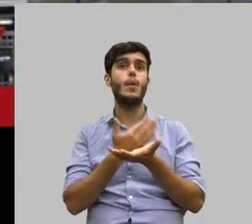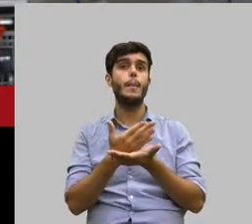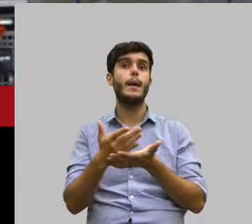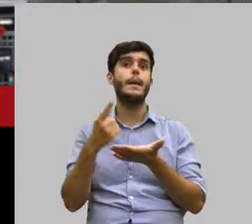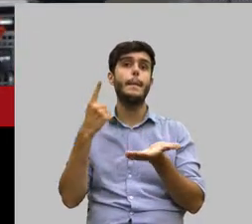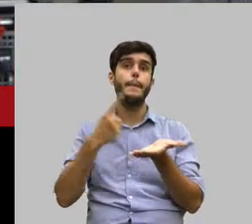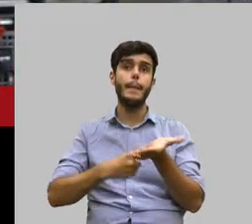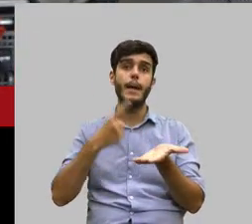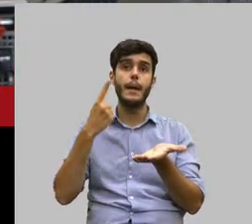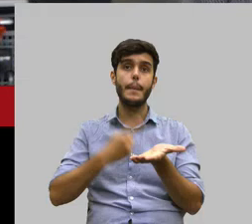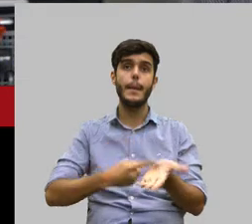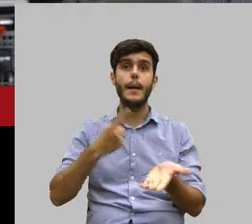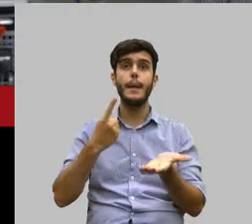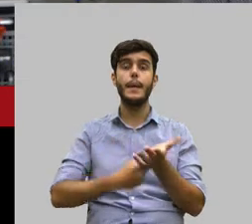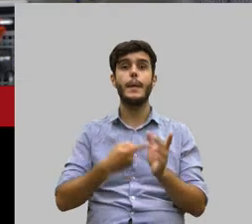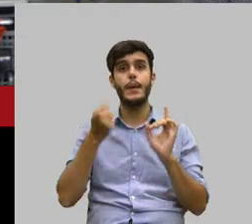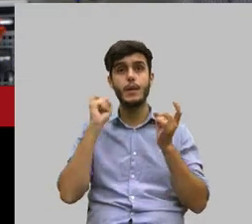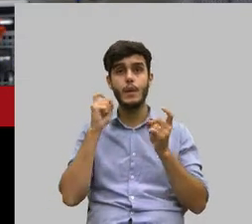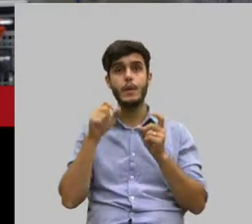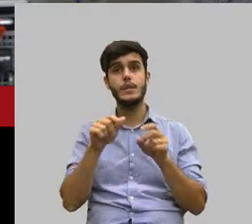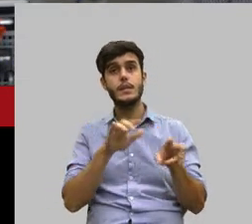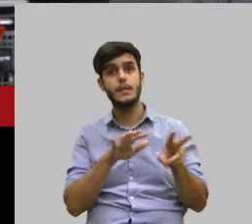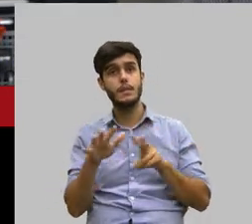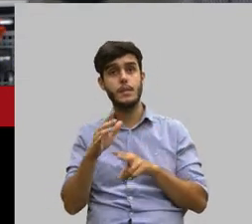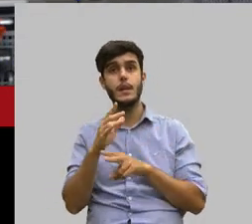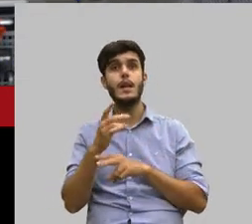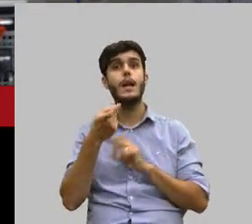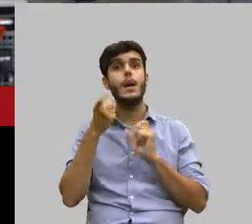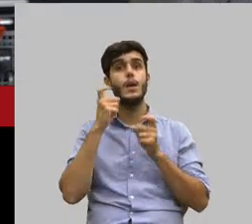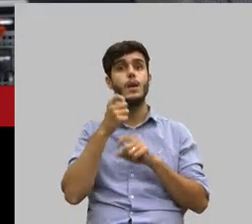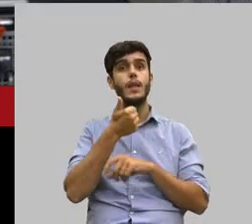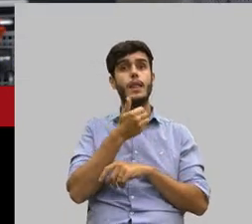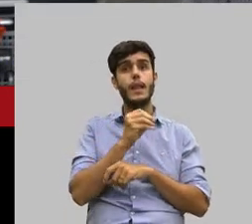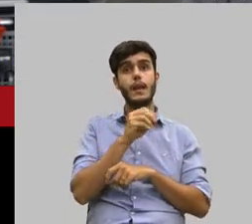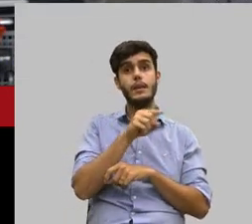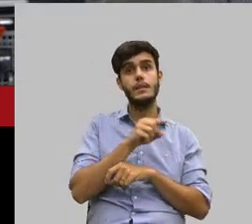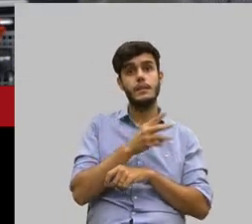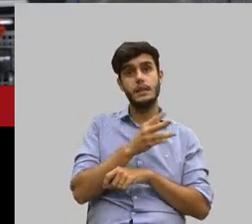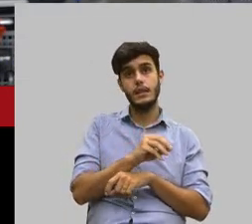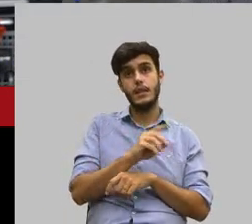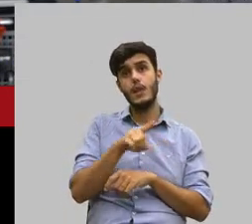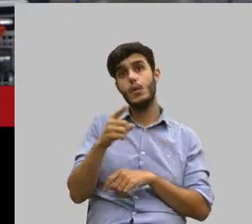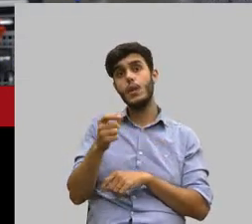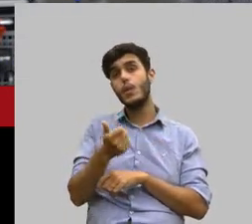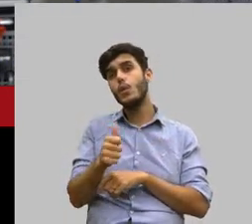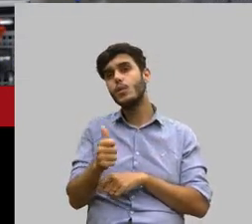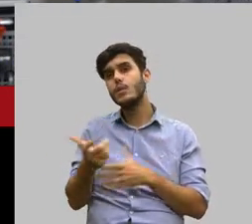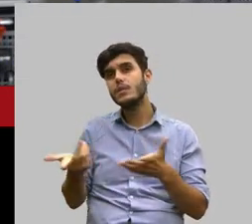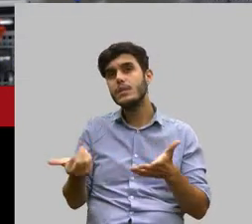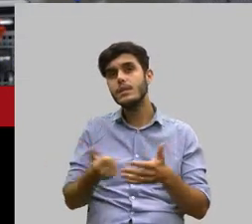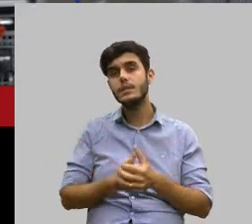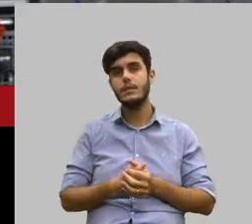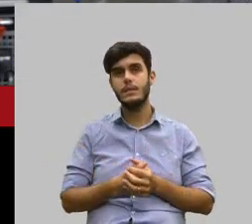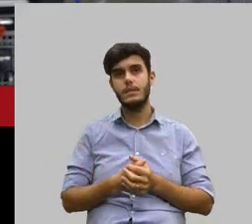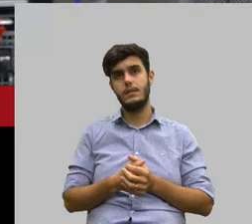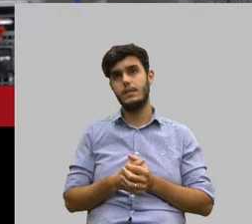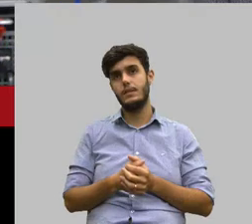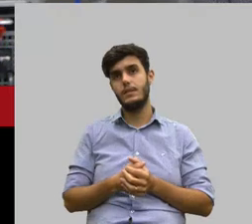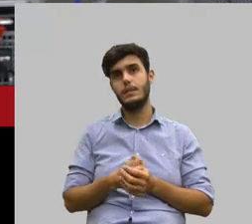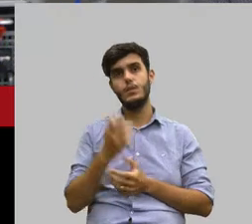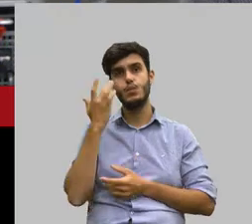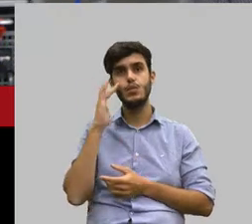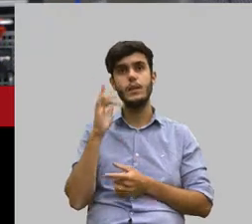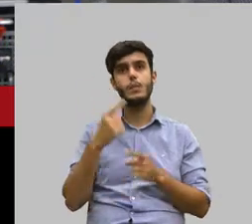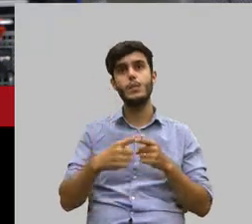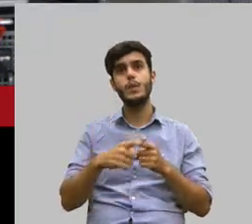é o mata a Matata aqui essa semana era uma reunião às 10:30 outras 11 e não sei nem porque que não teve a